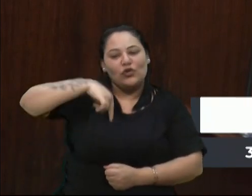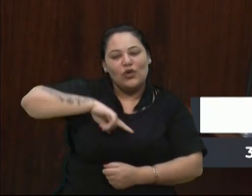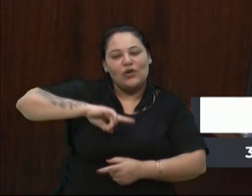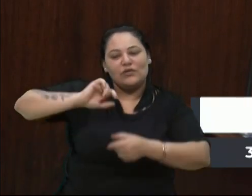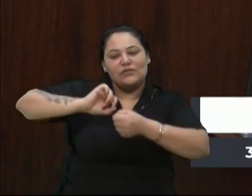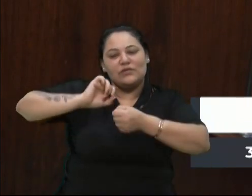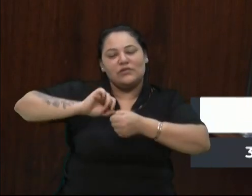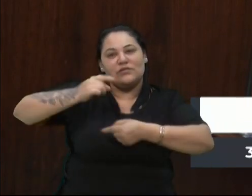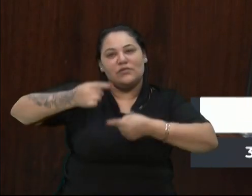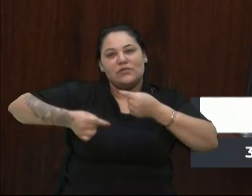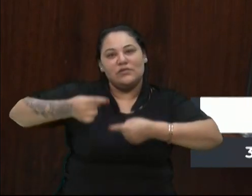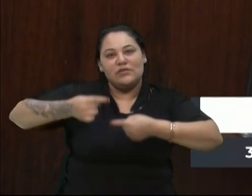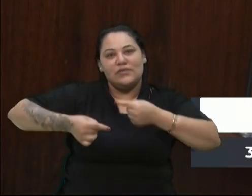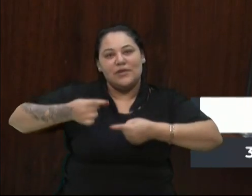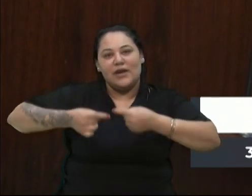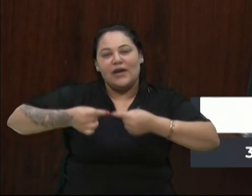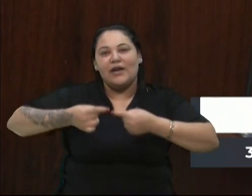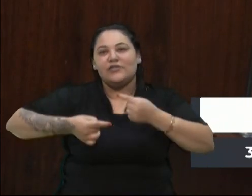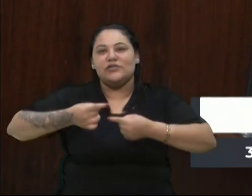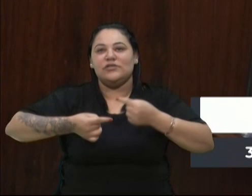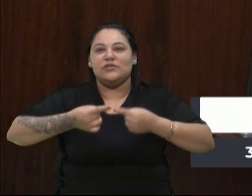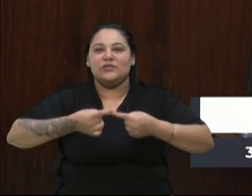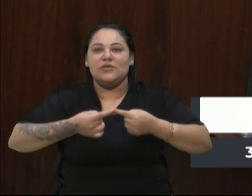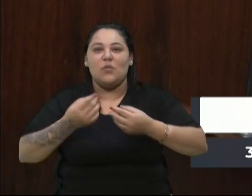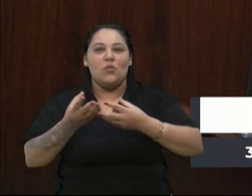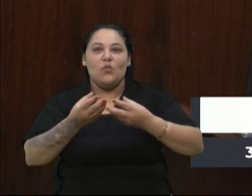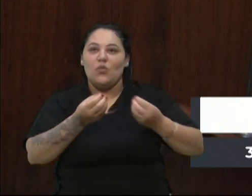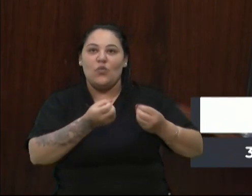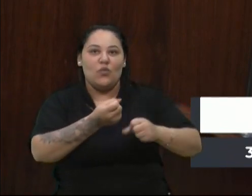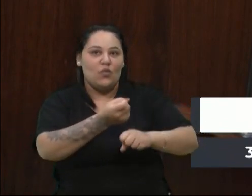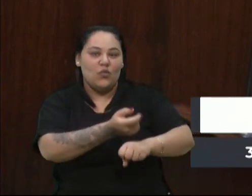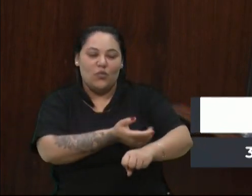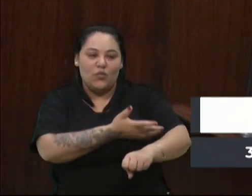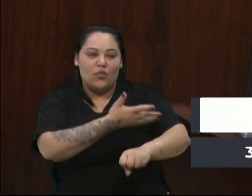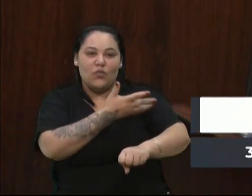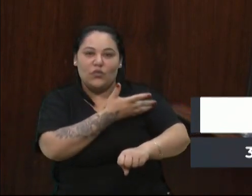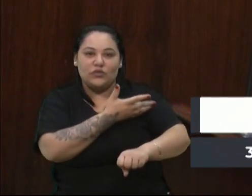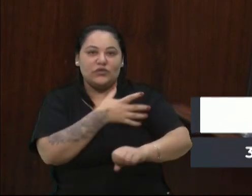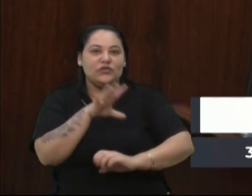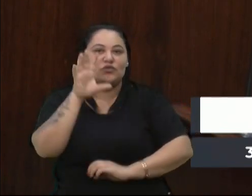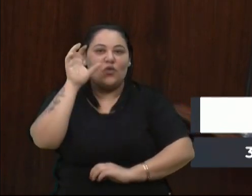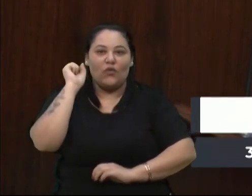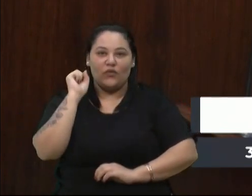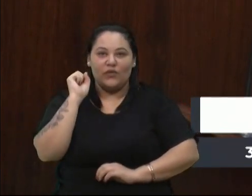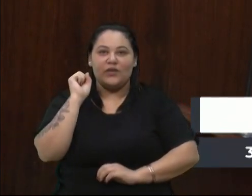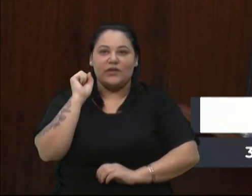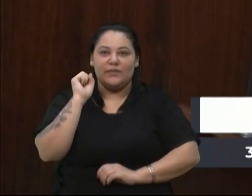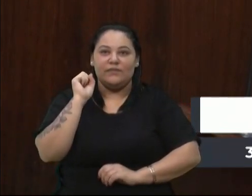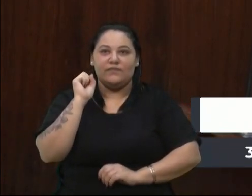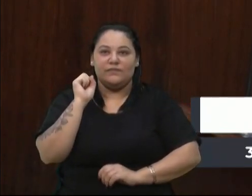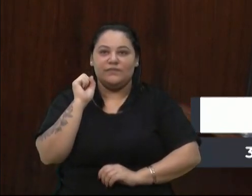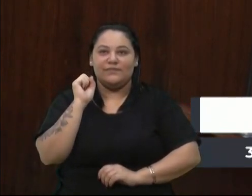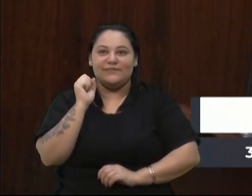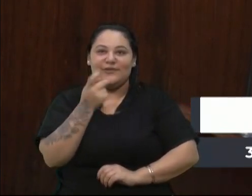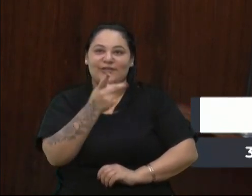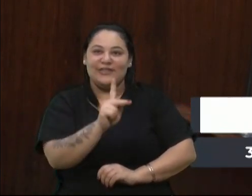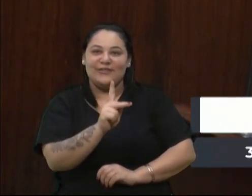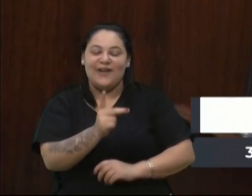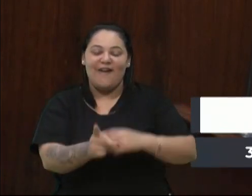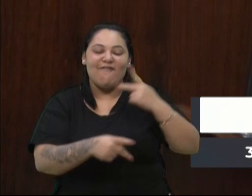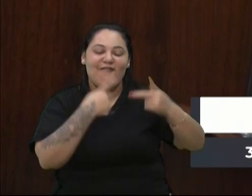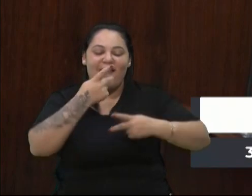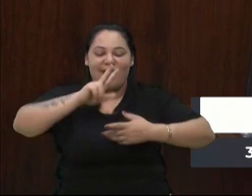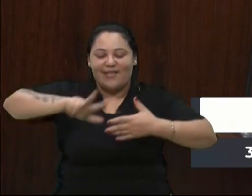debate e foi bem emocionante e importante ouvir como está sendo o seu depoimento